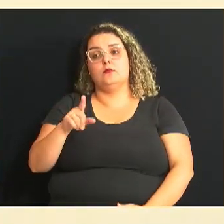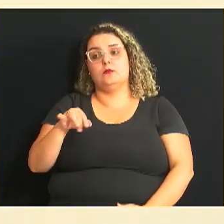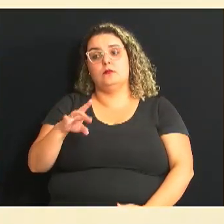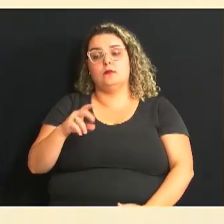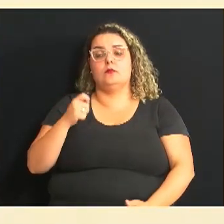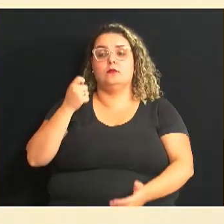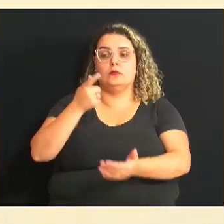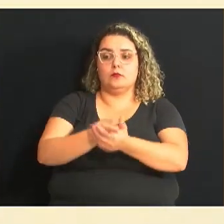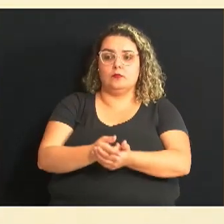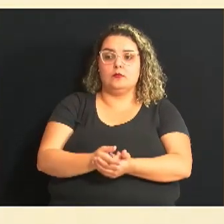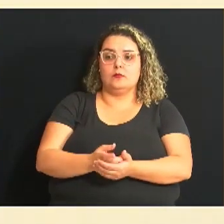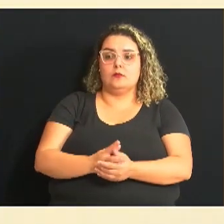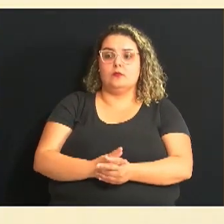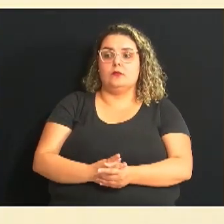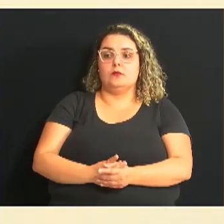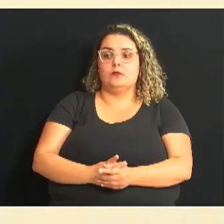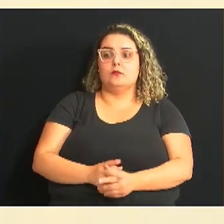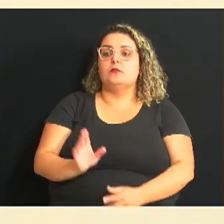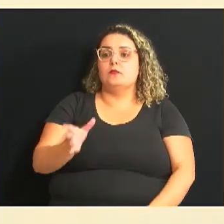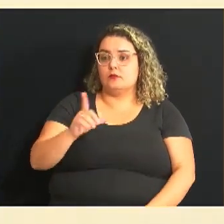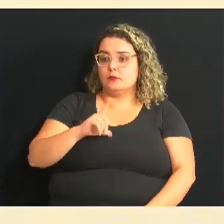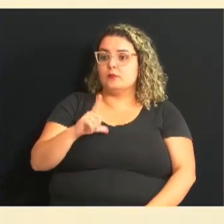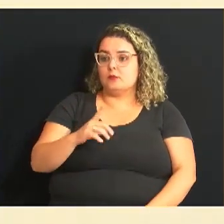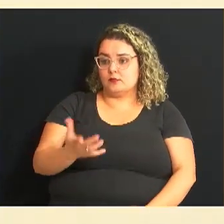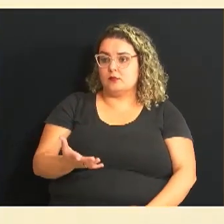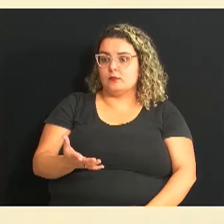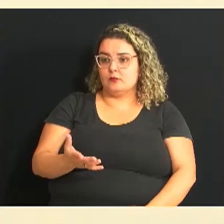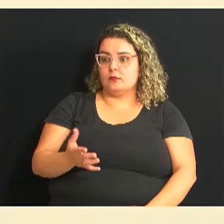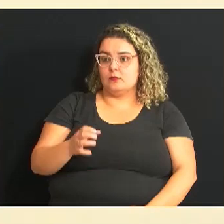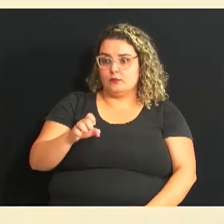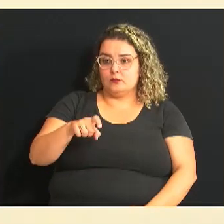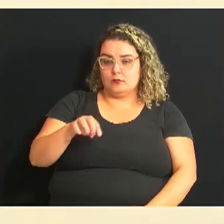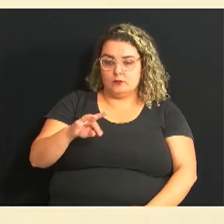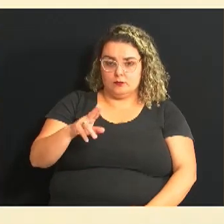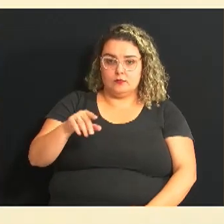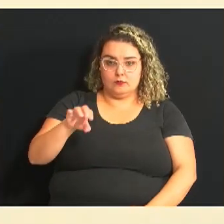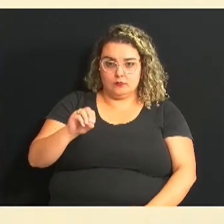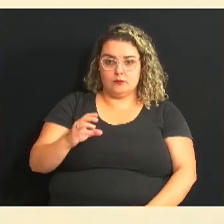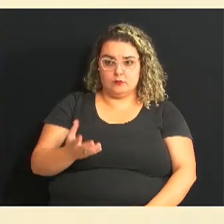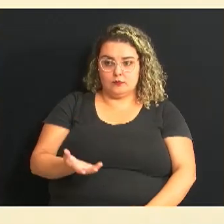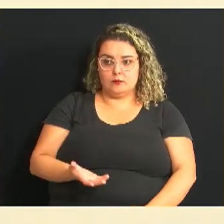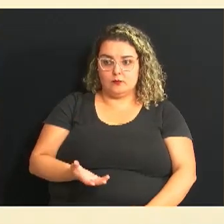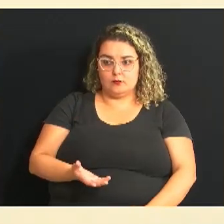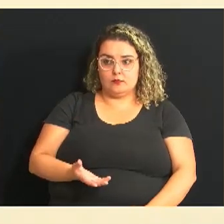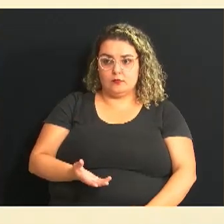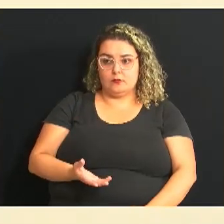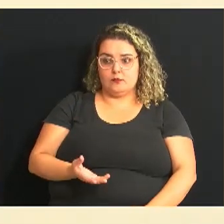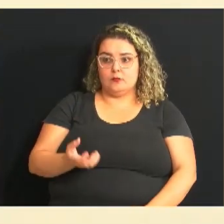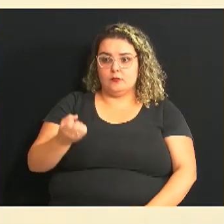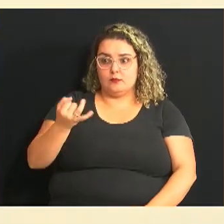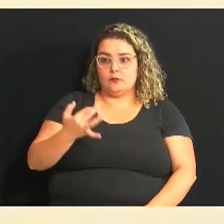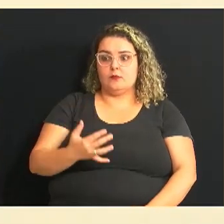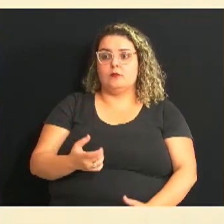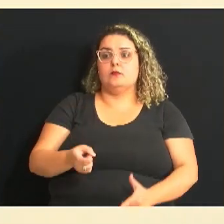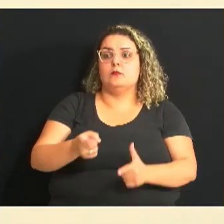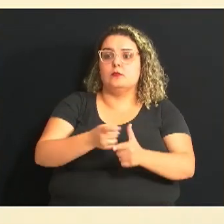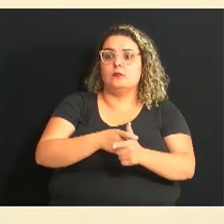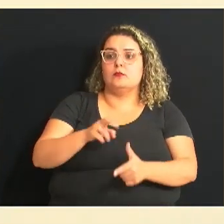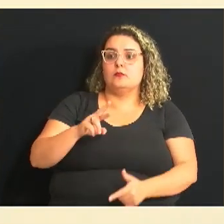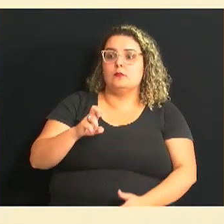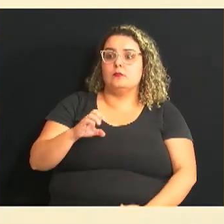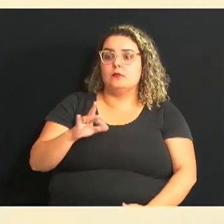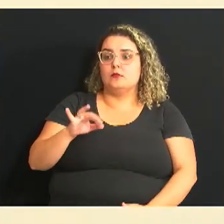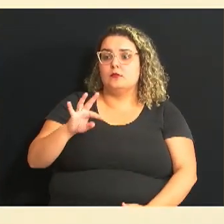Posterior, quer dizer, ele já tem um extrato de quanto ele deve para a Receita e de quanto ele